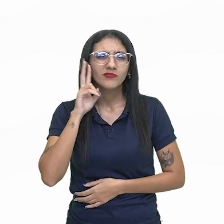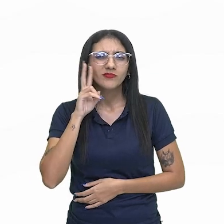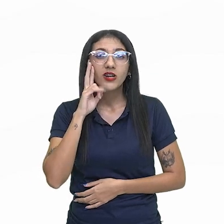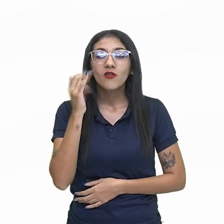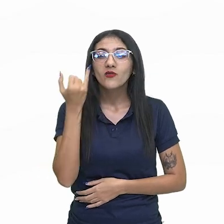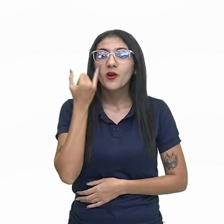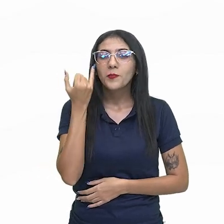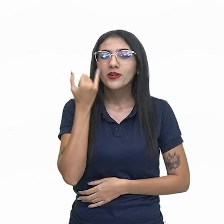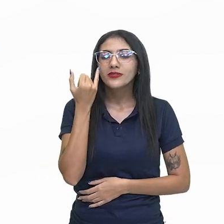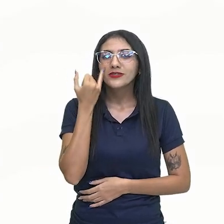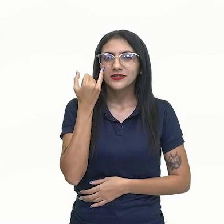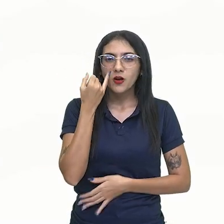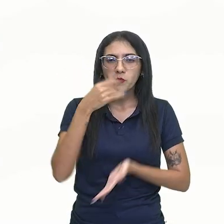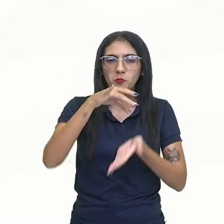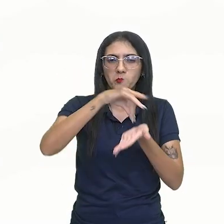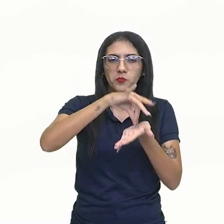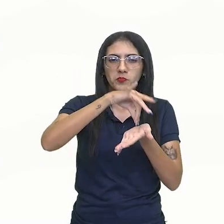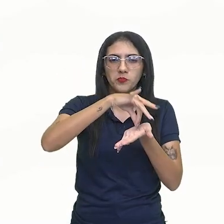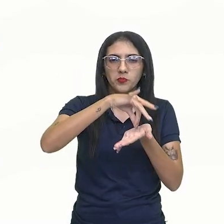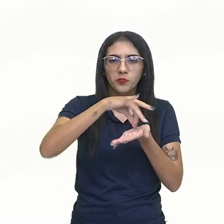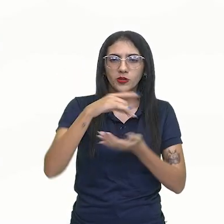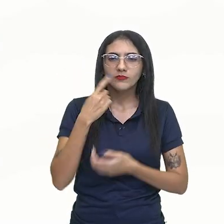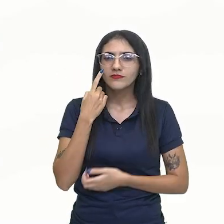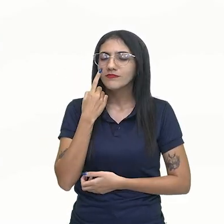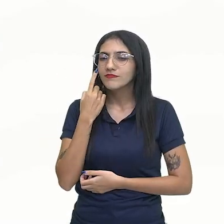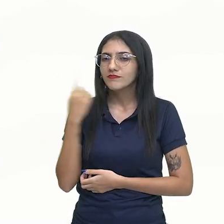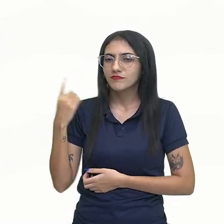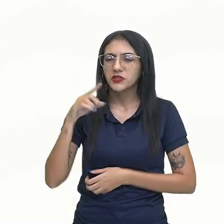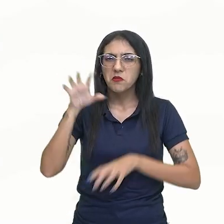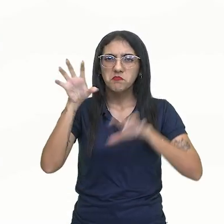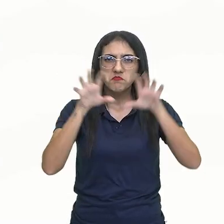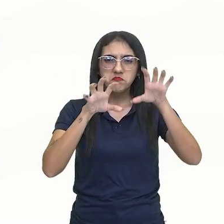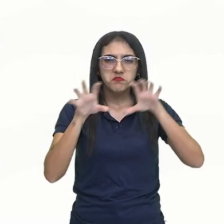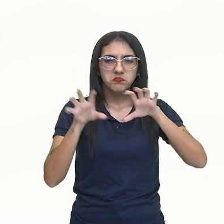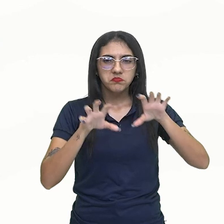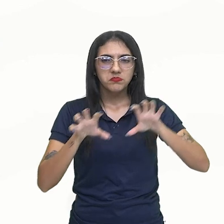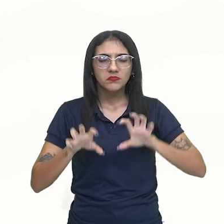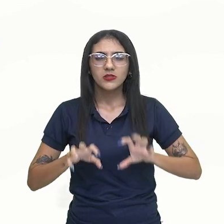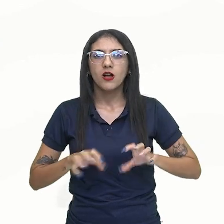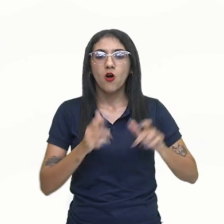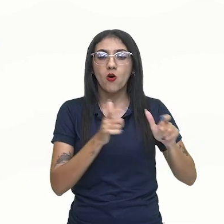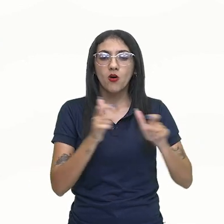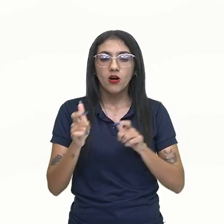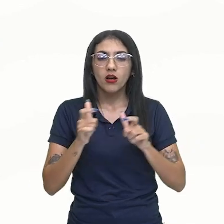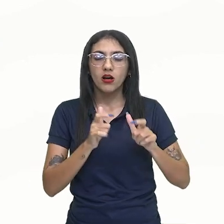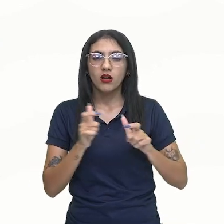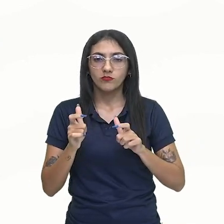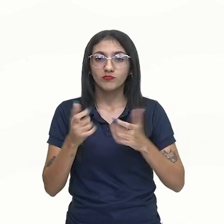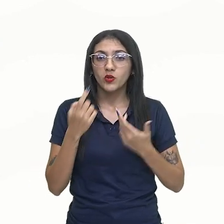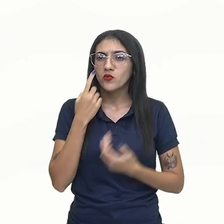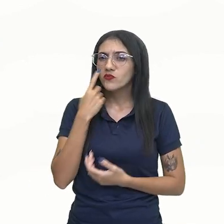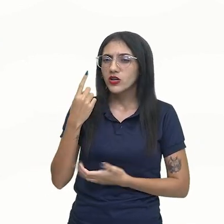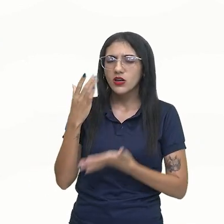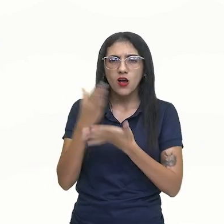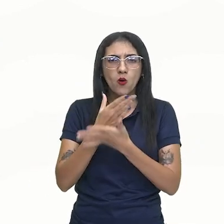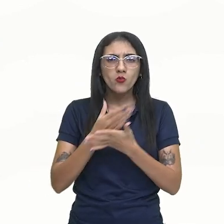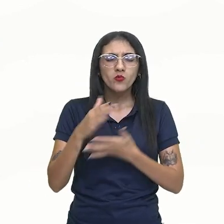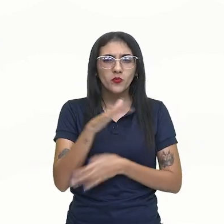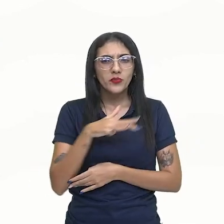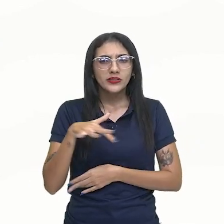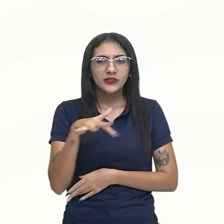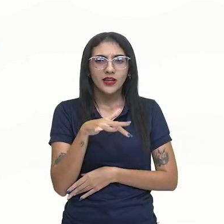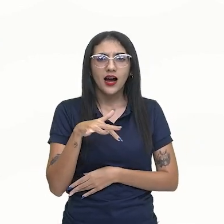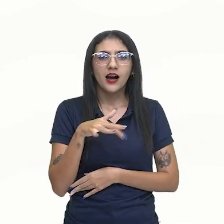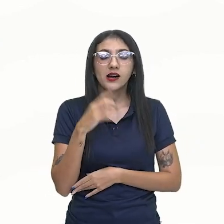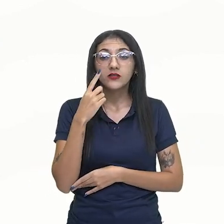informações que mostram aí essa coisa da distribuição das pessoas, né? A gente vê ali que tem algumas áreas que, mesmo não